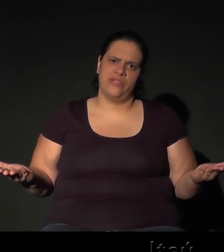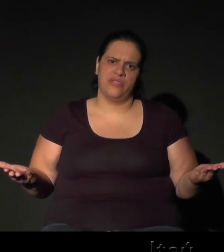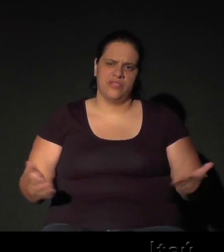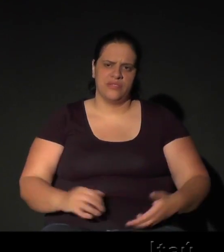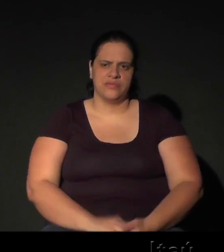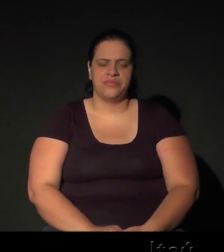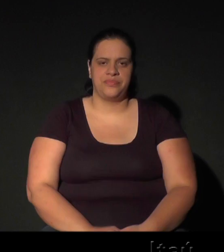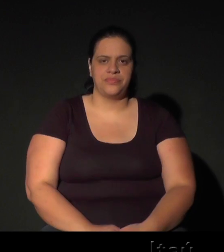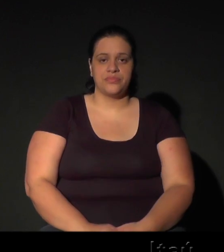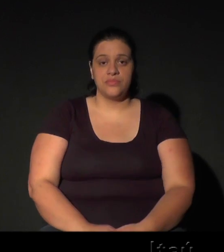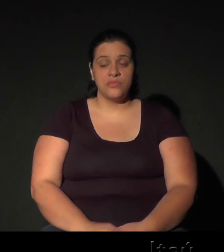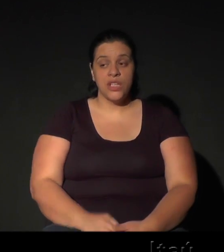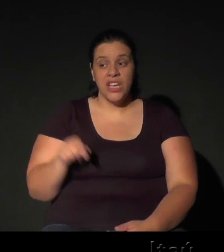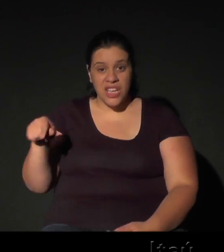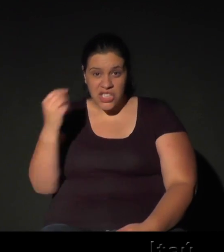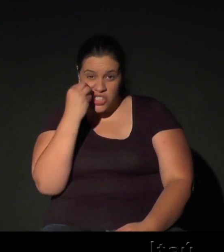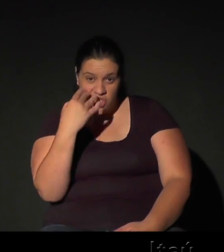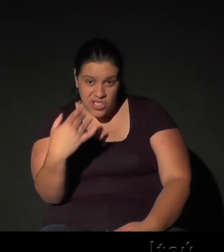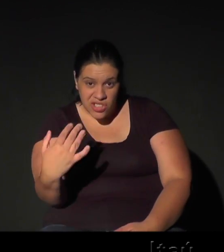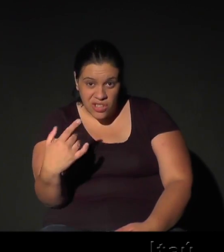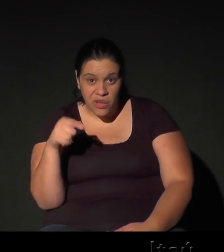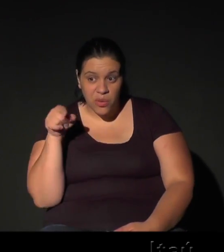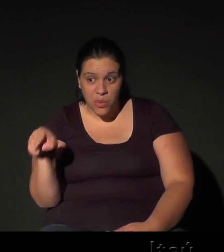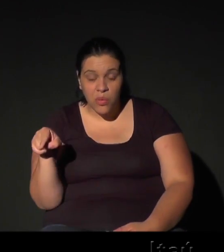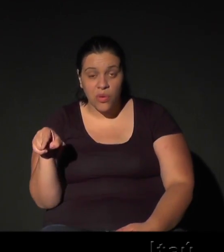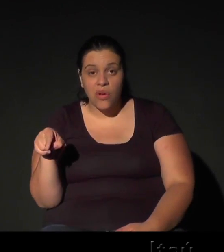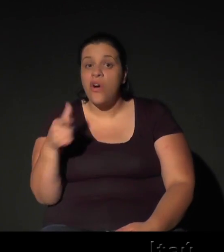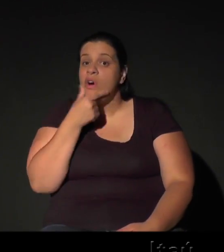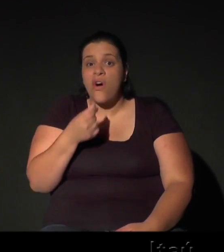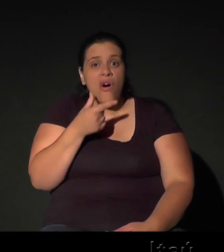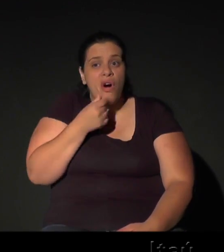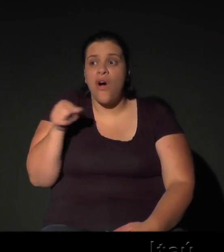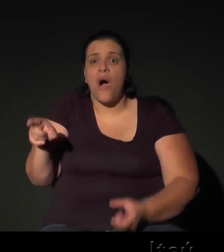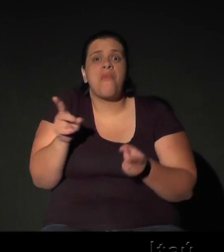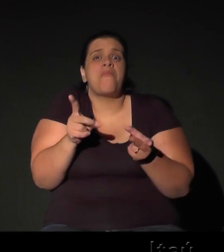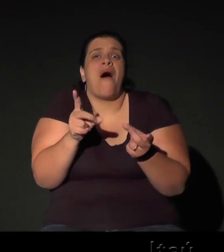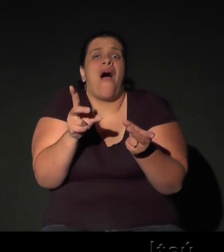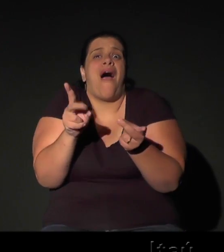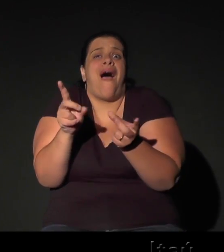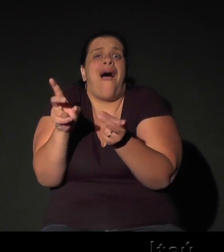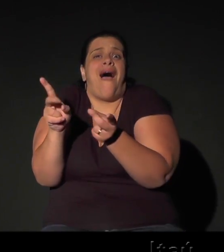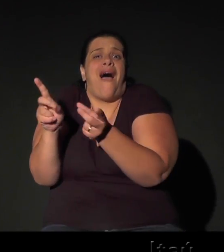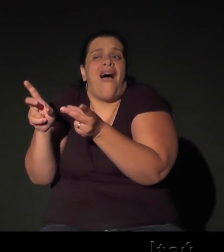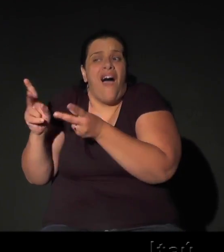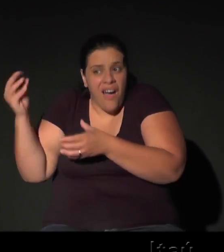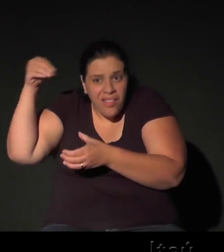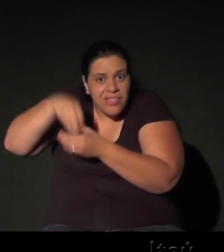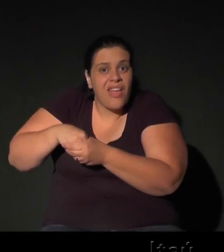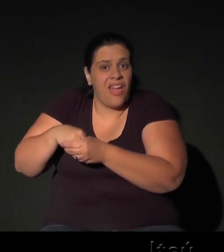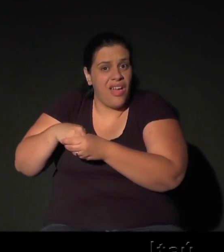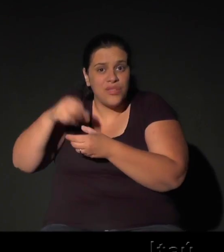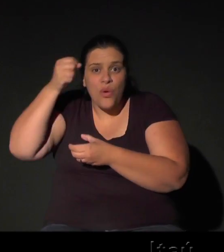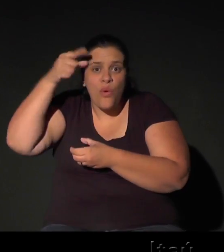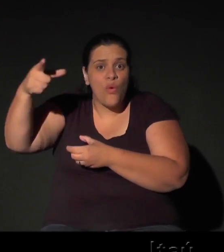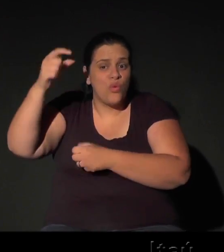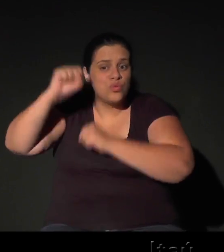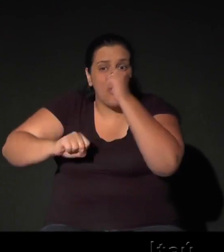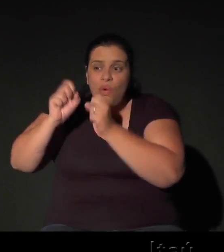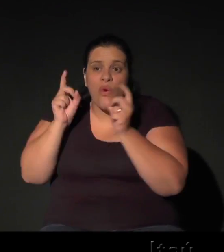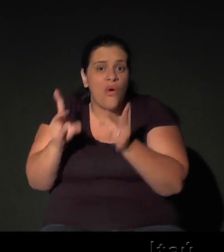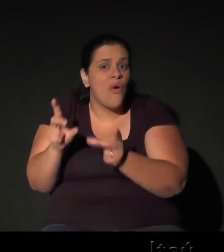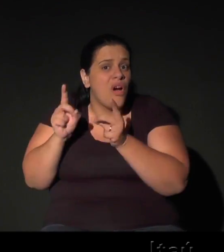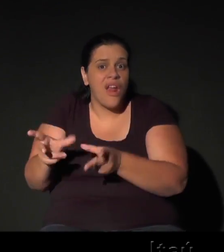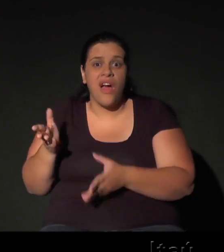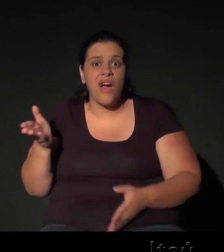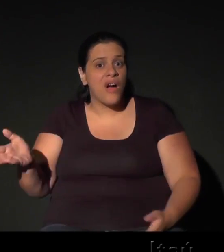gente o Chico Buarque é um dos caras que mais vende disco ele tá dentro da lógica da indústria cultural Qual